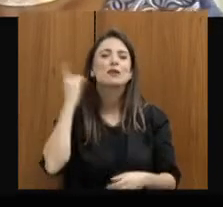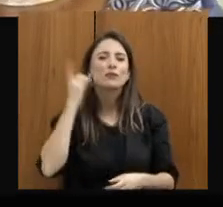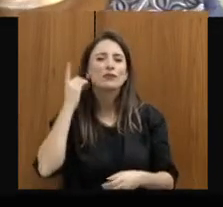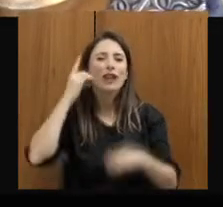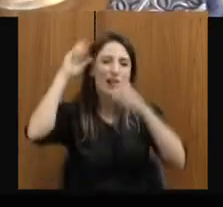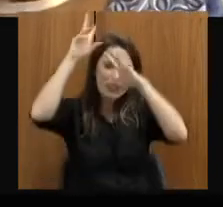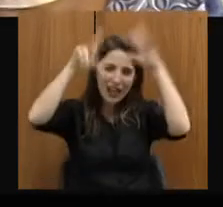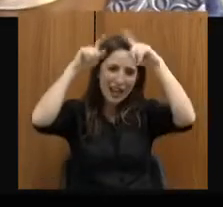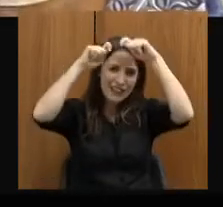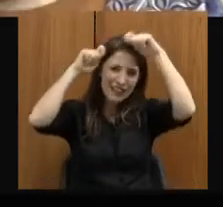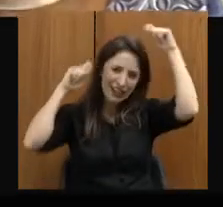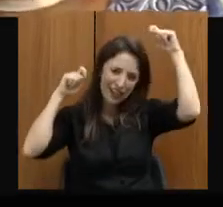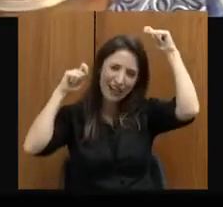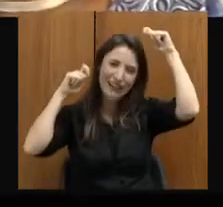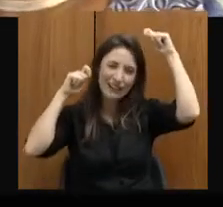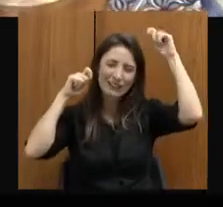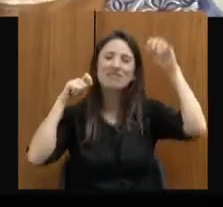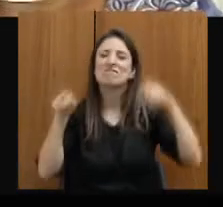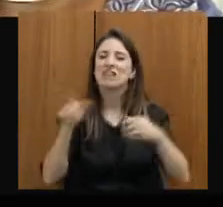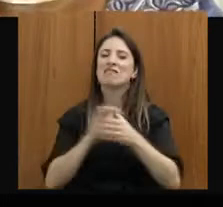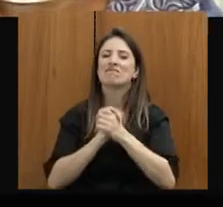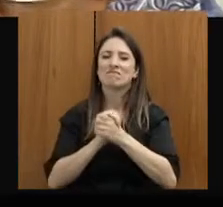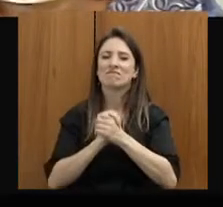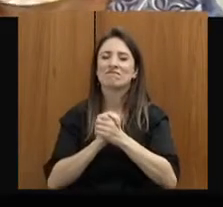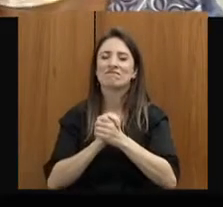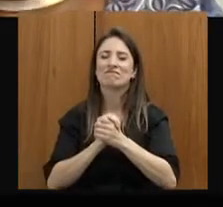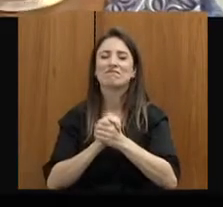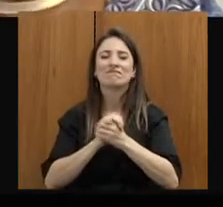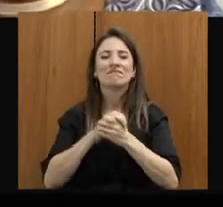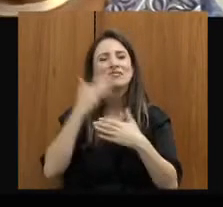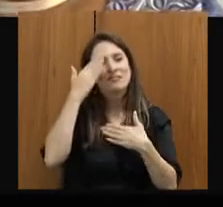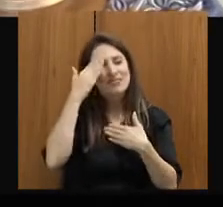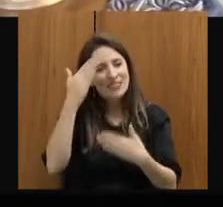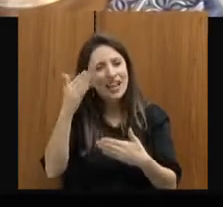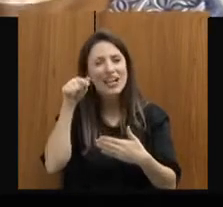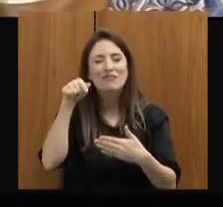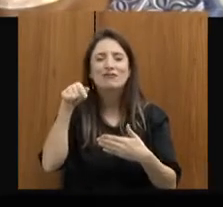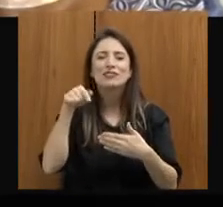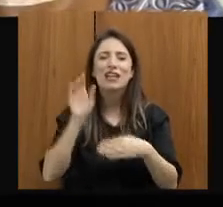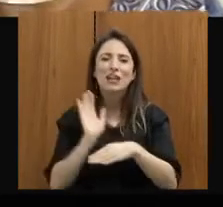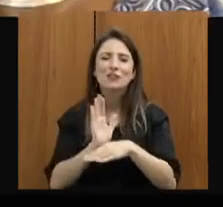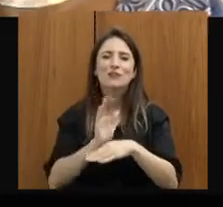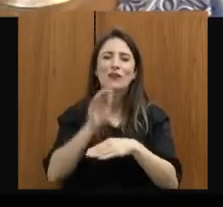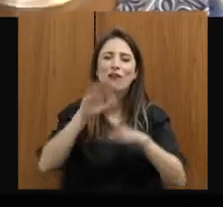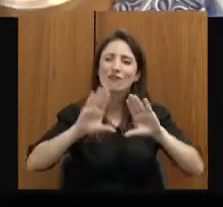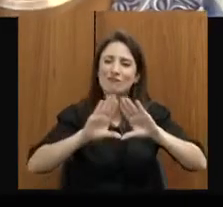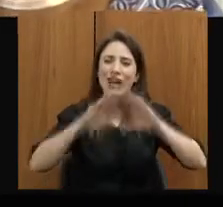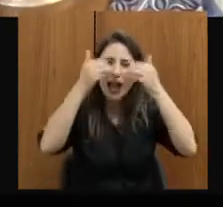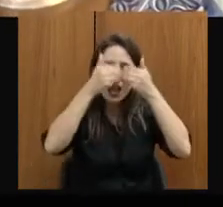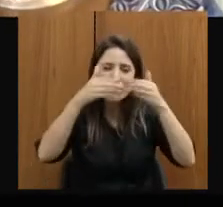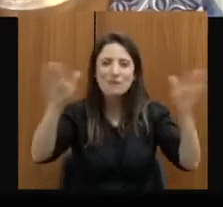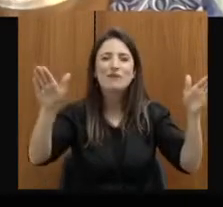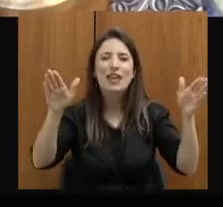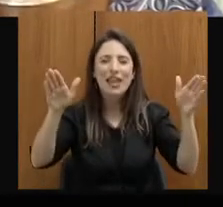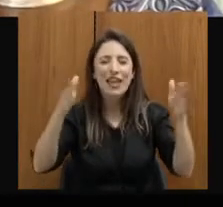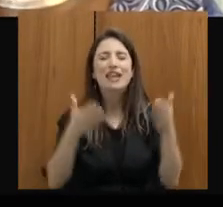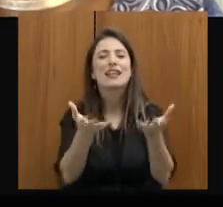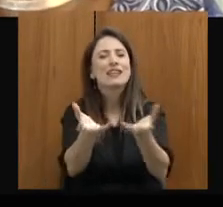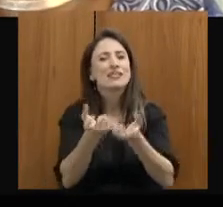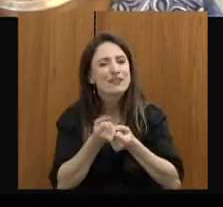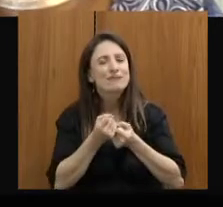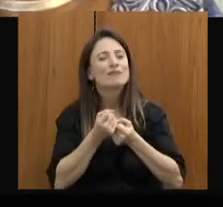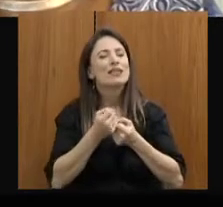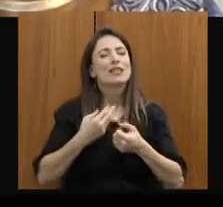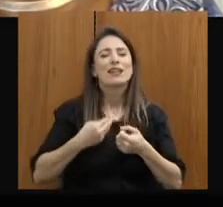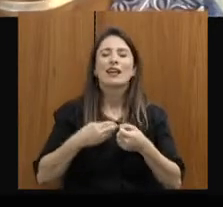para parabenizar nessa casa como ter a corrida se diálogo e agradecer imensamente pelo convite para